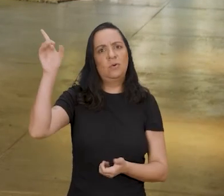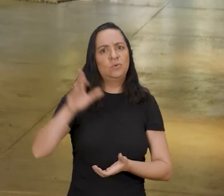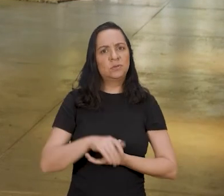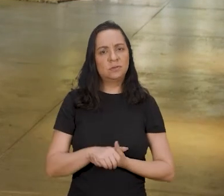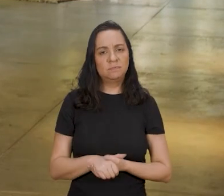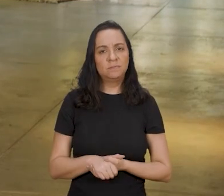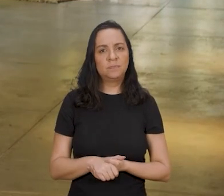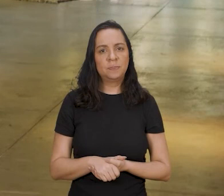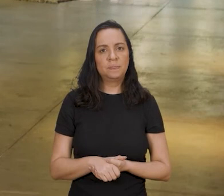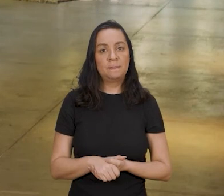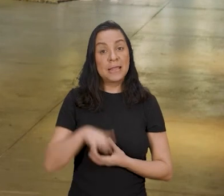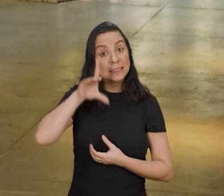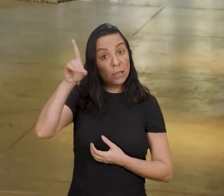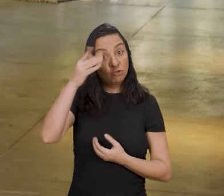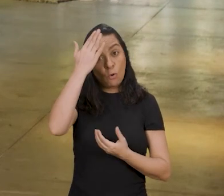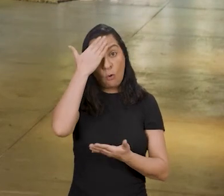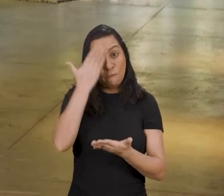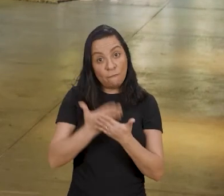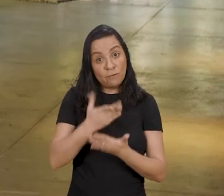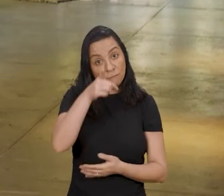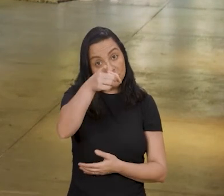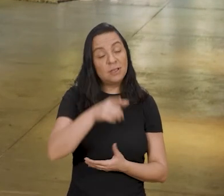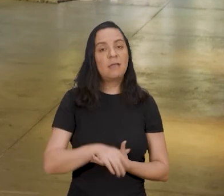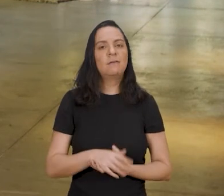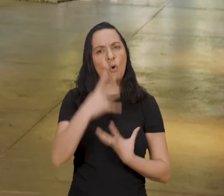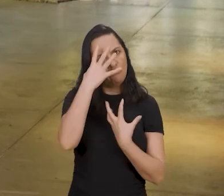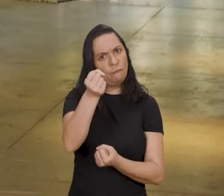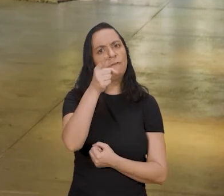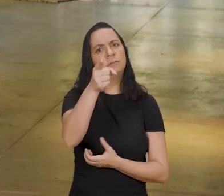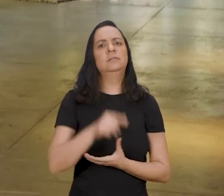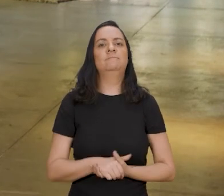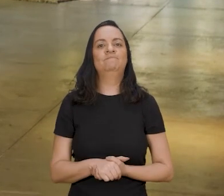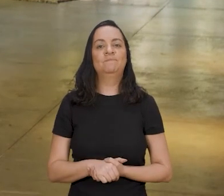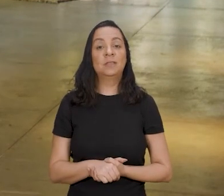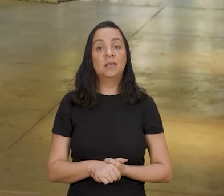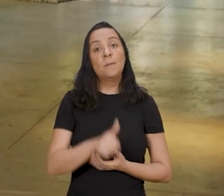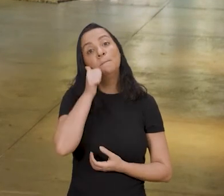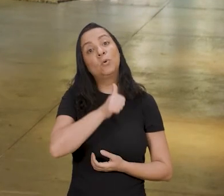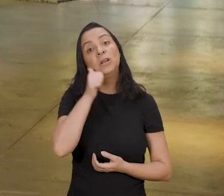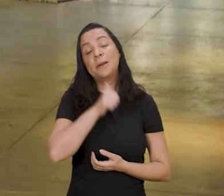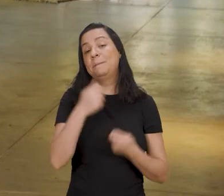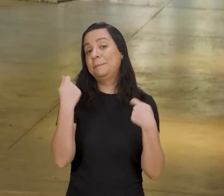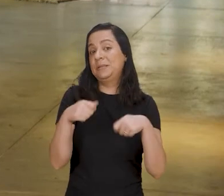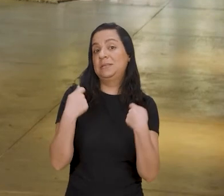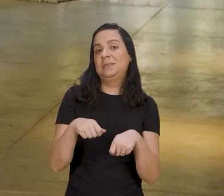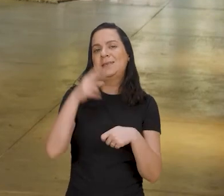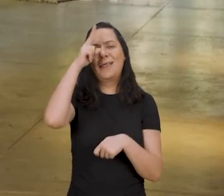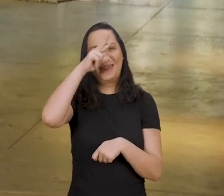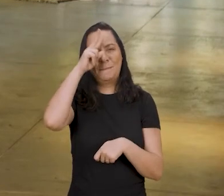talentos que Ele tem confiado a todas vocês e no lugar onde Ele tem